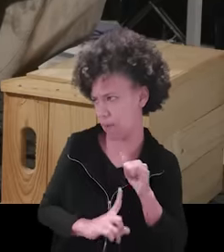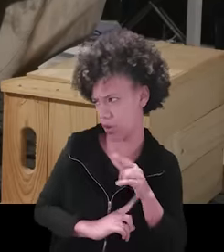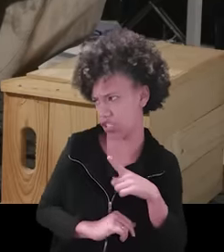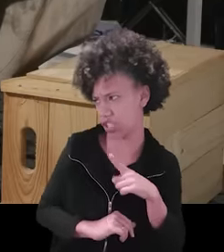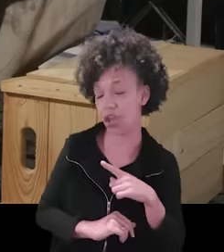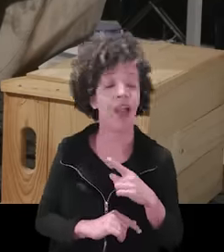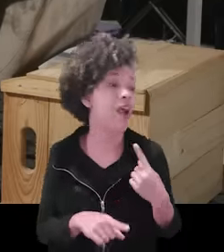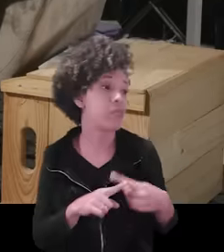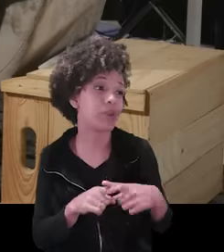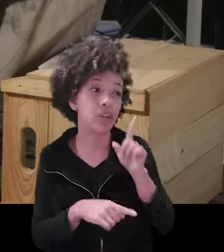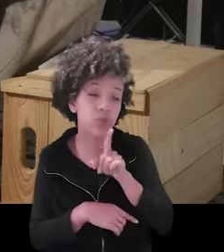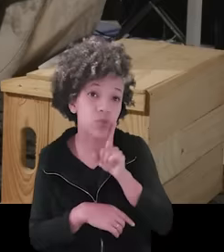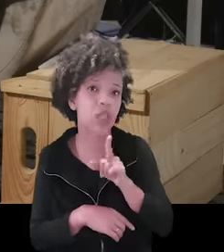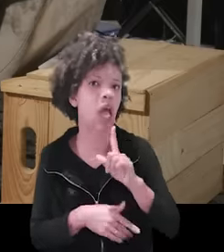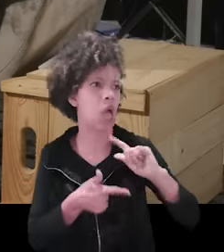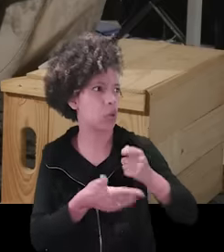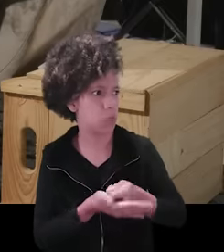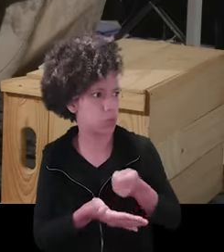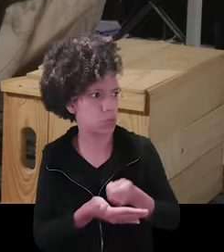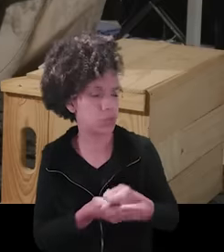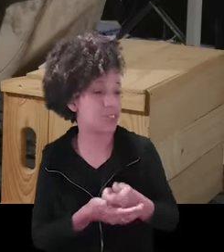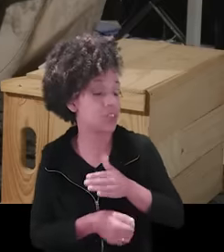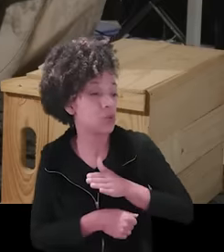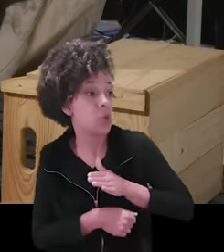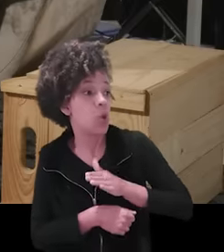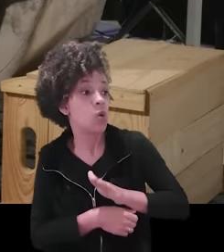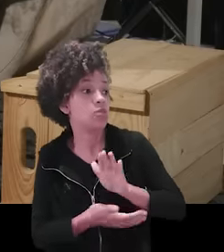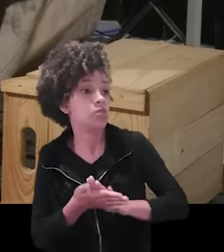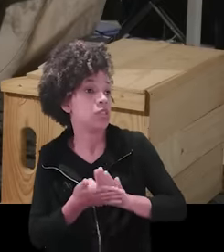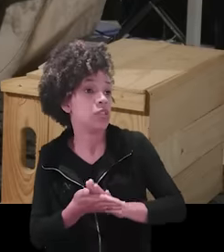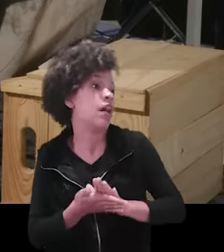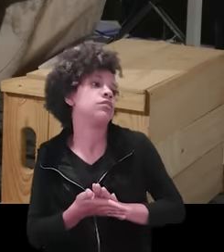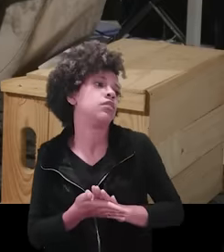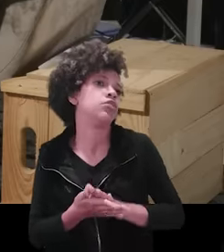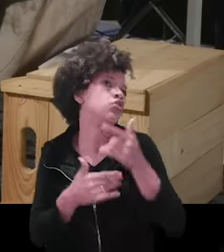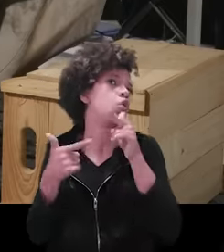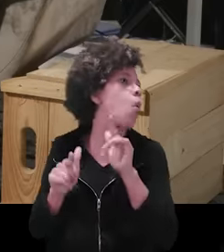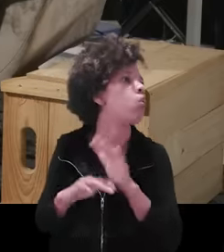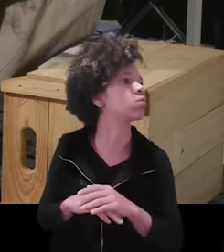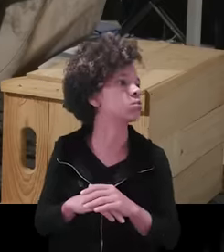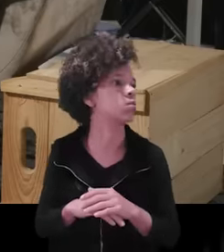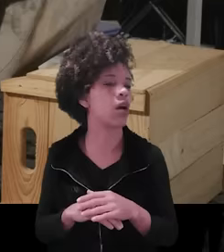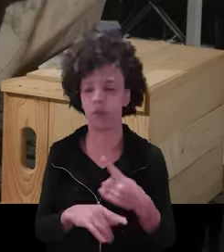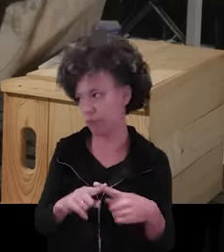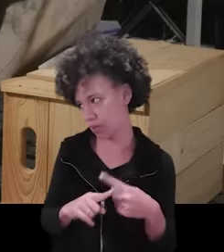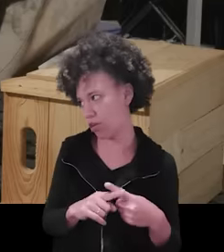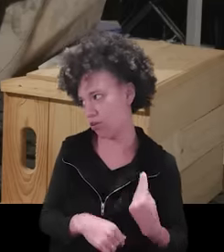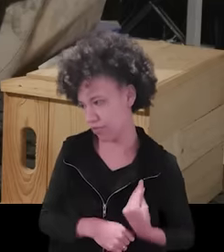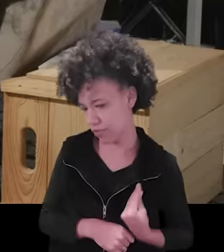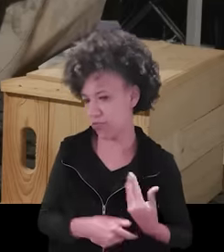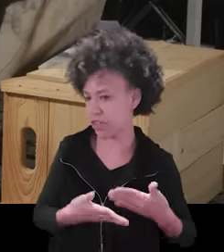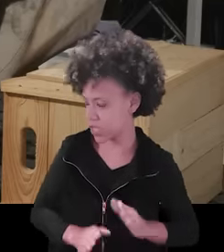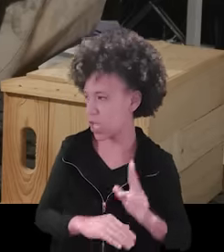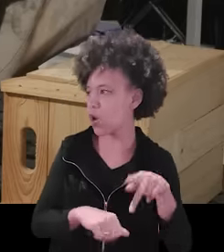bonezinho É porque tem os americanos super conservadores e eles não gostam de nada que não seja eles existe até porque